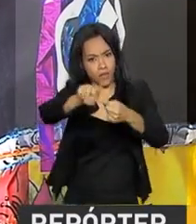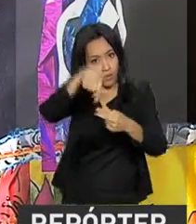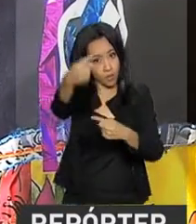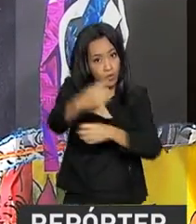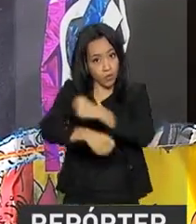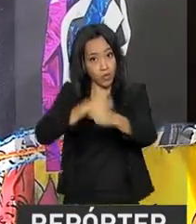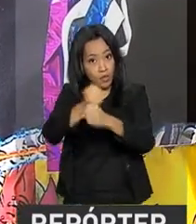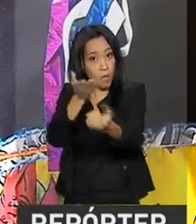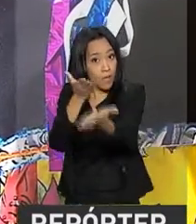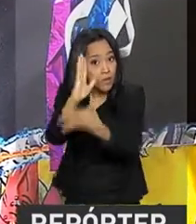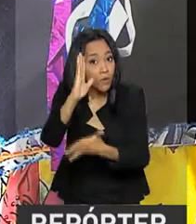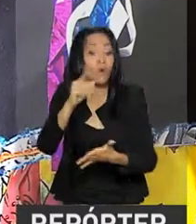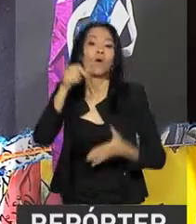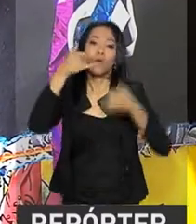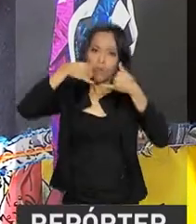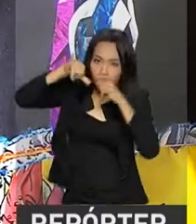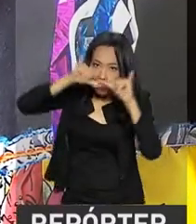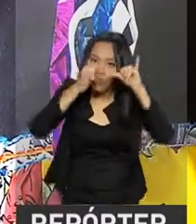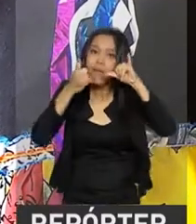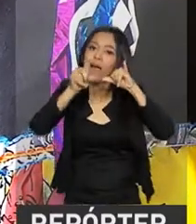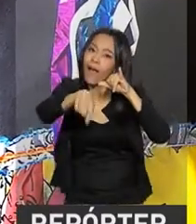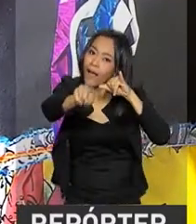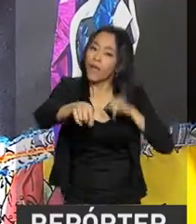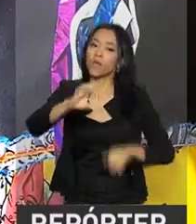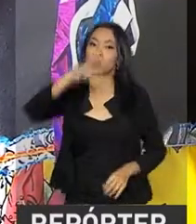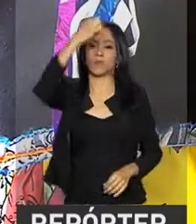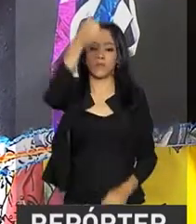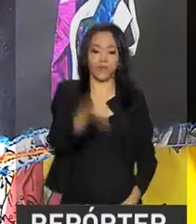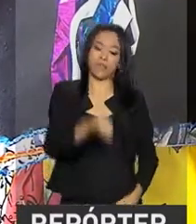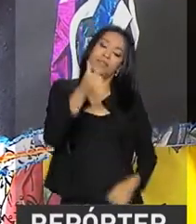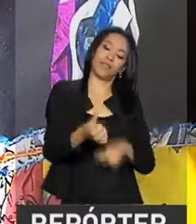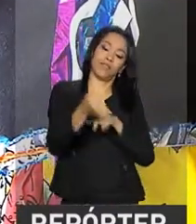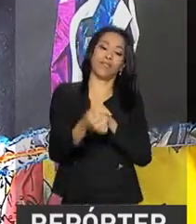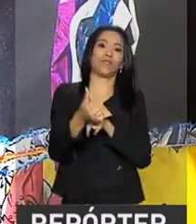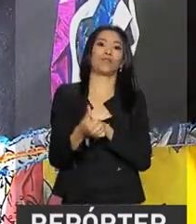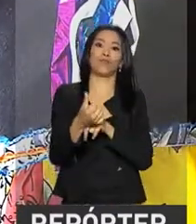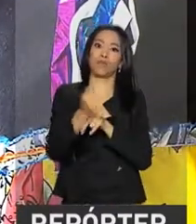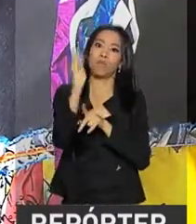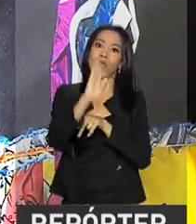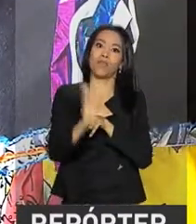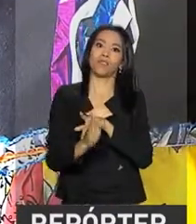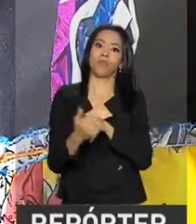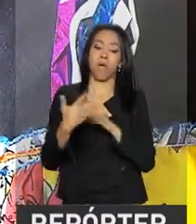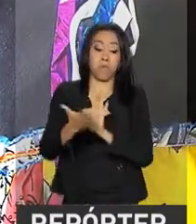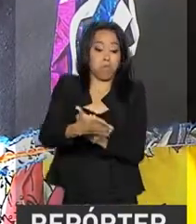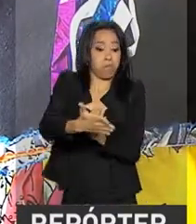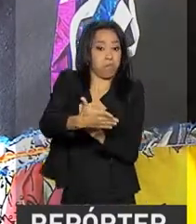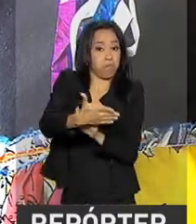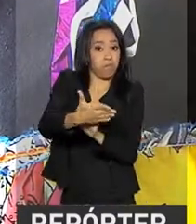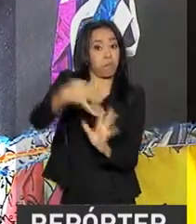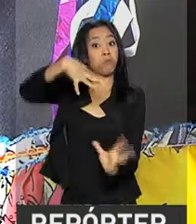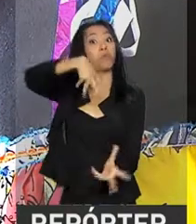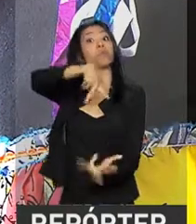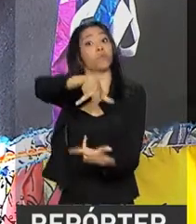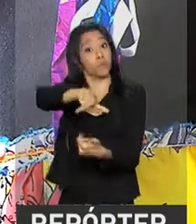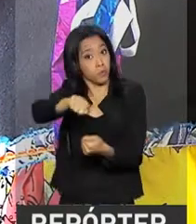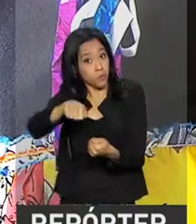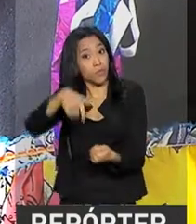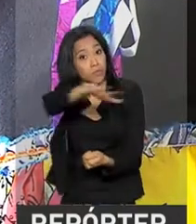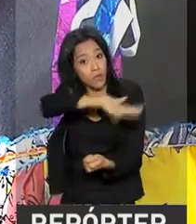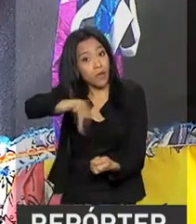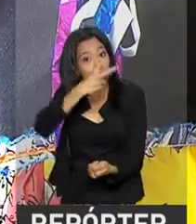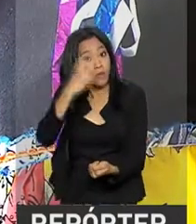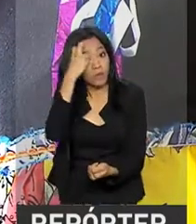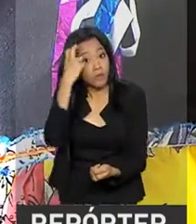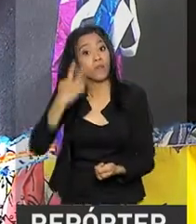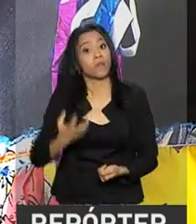seja aprovada, o Bumba Meu Boi será o sexto bem cultural do Brasil a ter esse reconhecimento internacional no campo